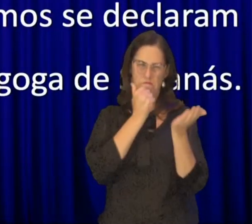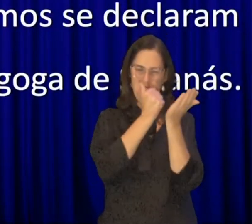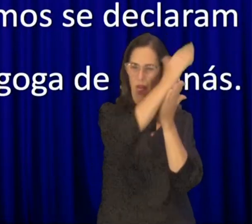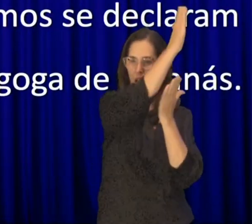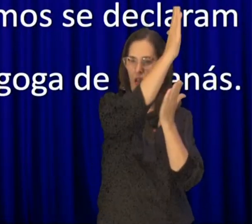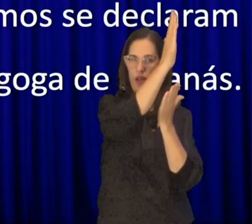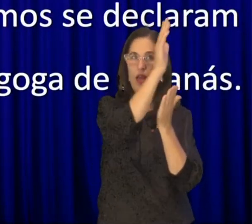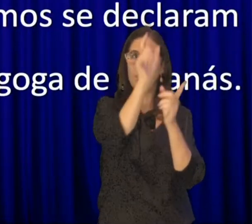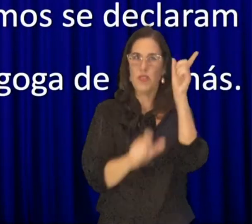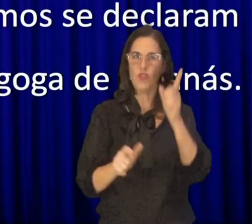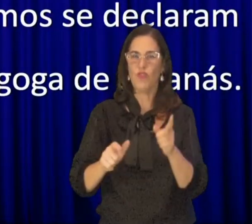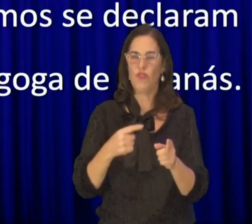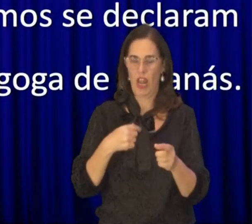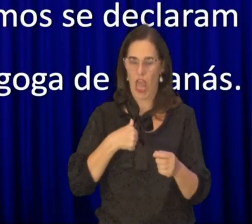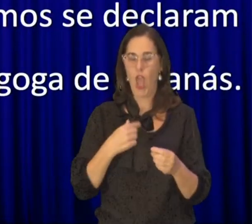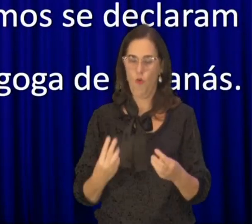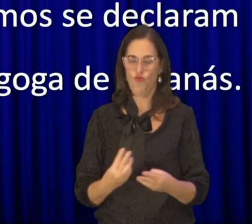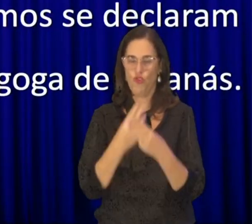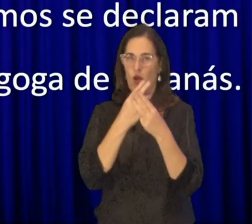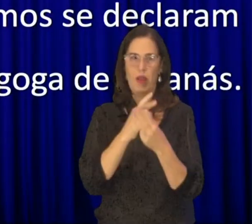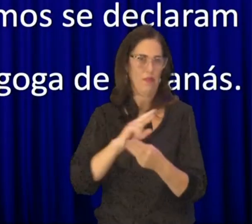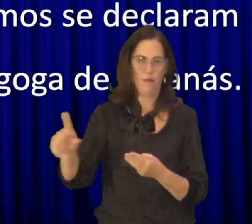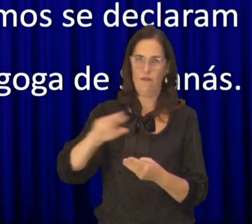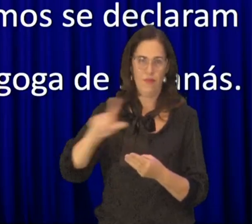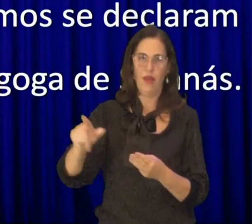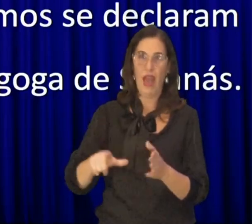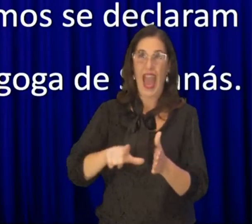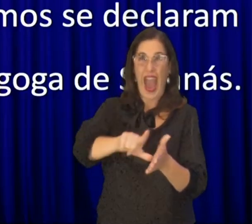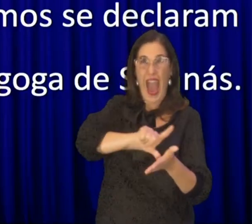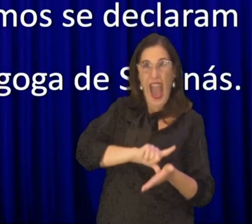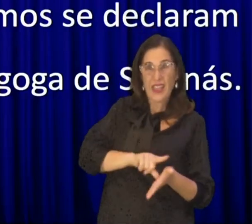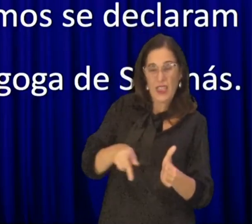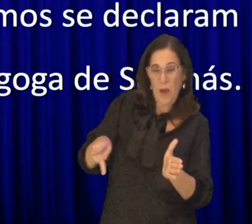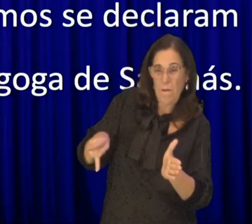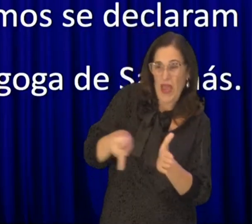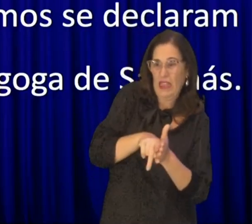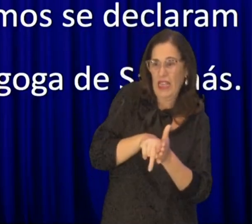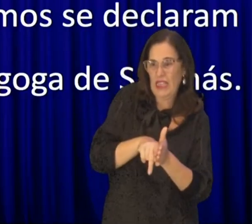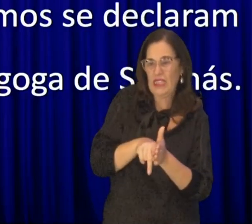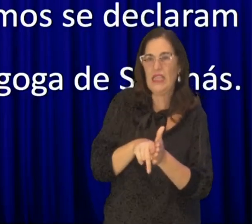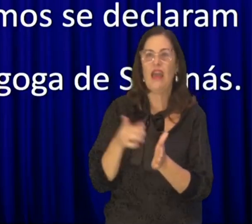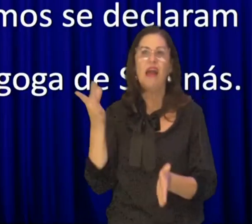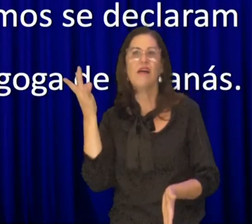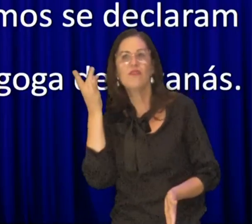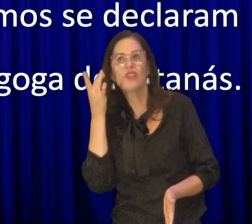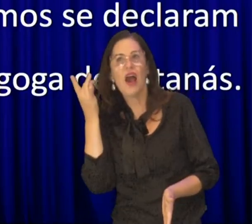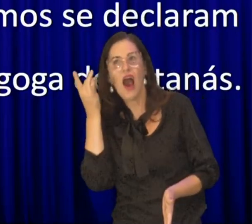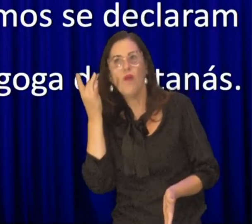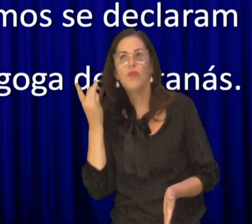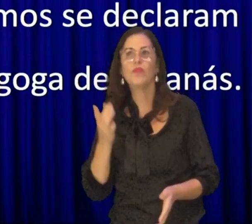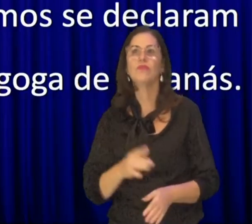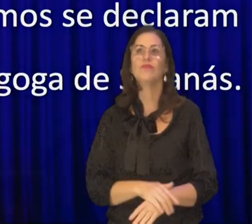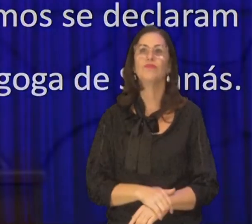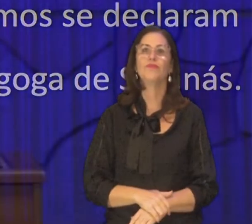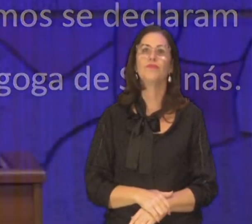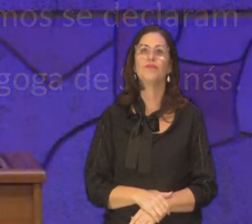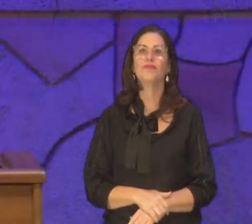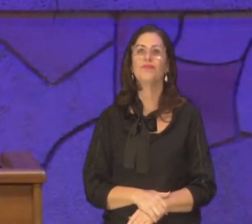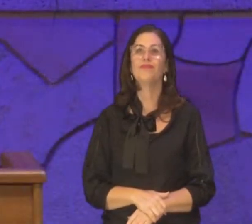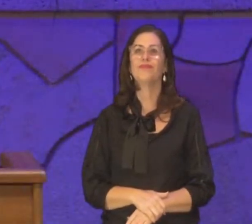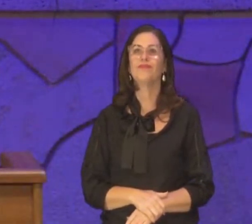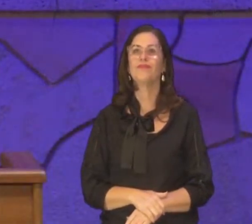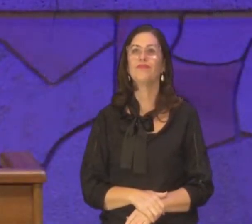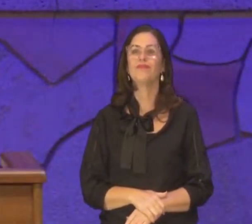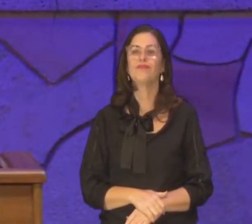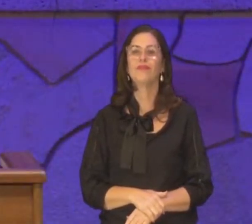se declaram judeus e não são, sendo antes sinagoga de Satanás. A mensagem a